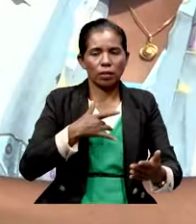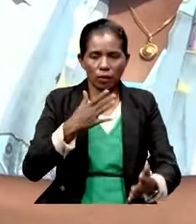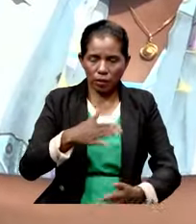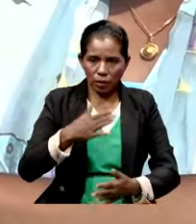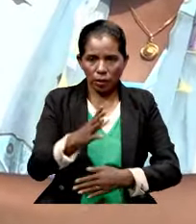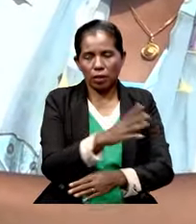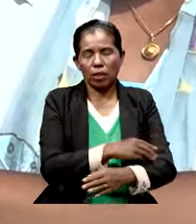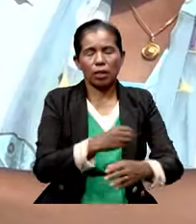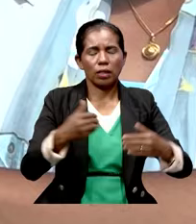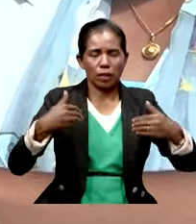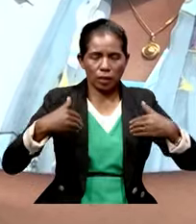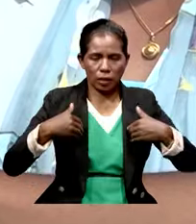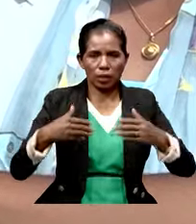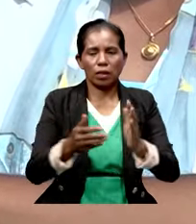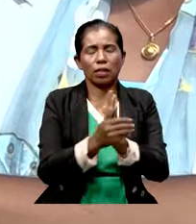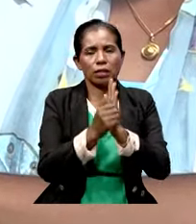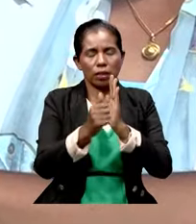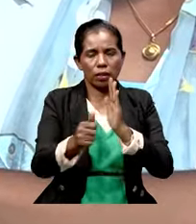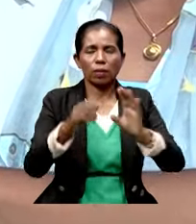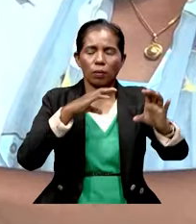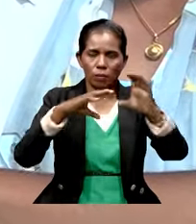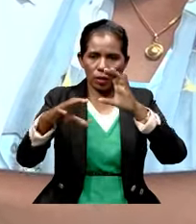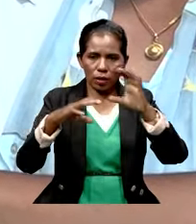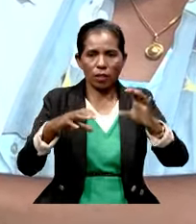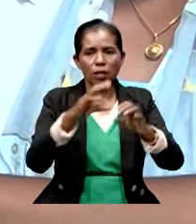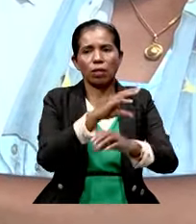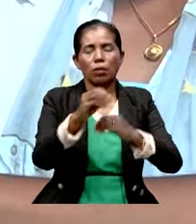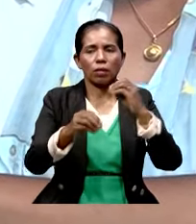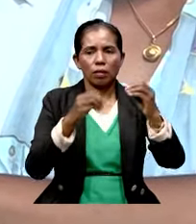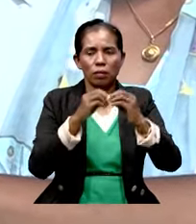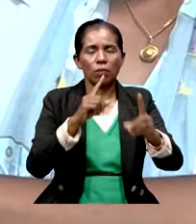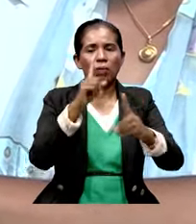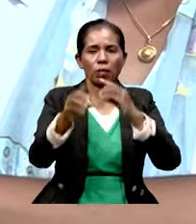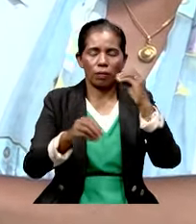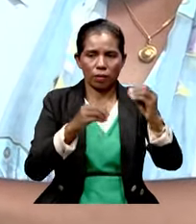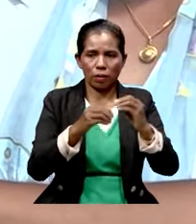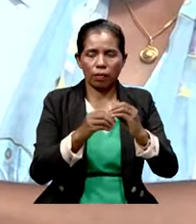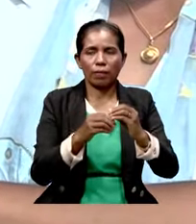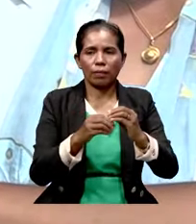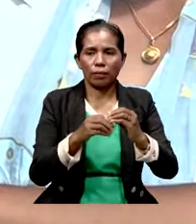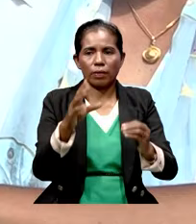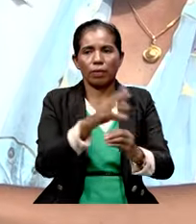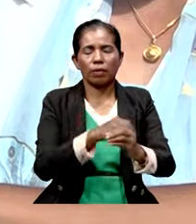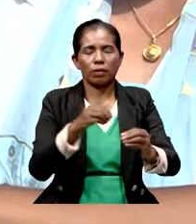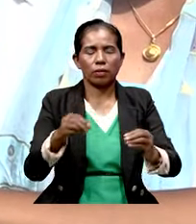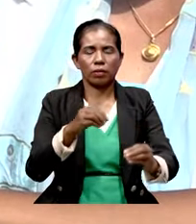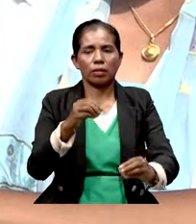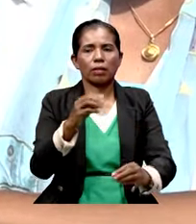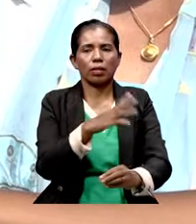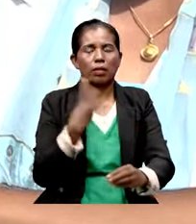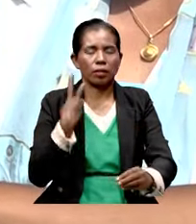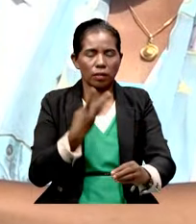com esta capacidade de comunicar essa relação entre estes dois povos irmãos e as